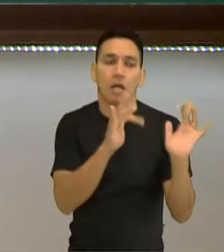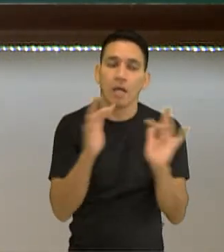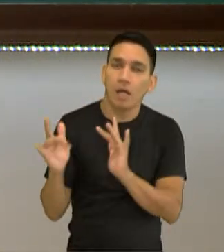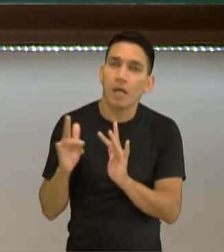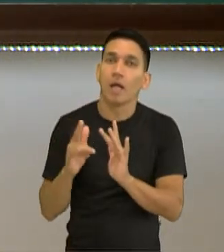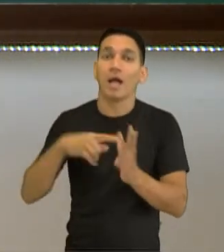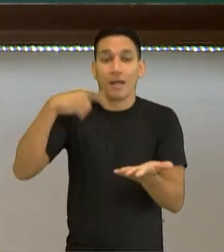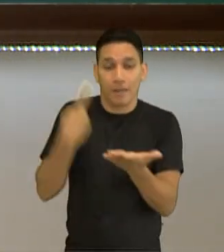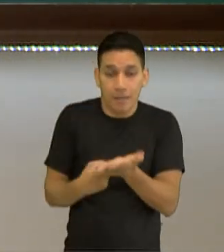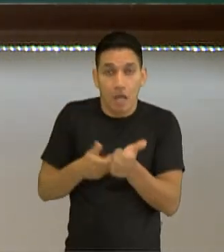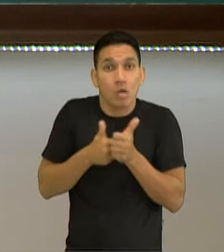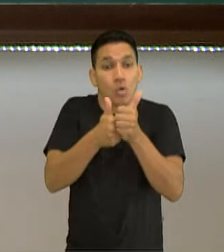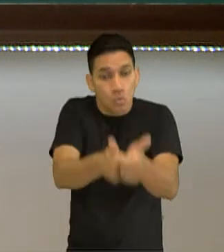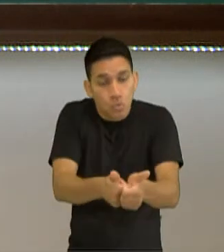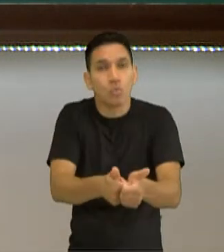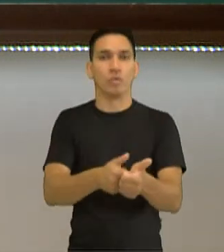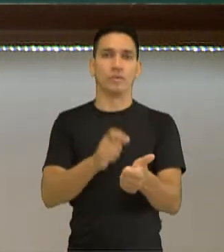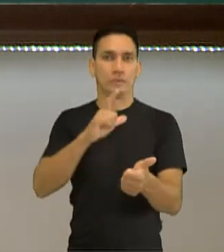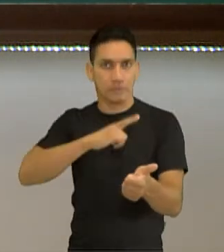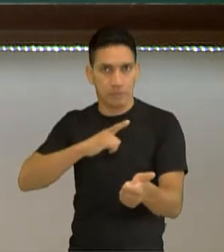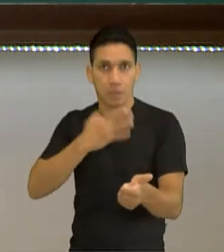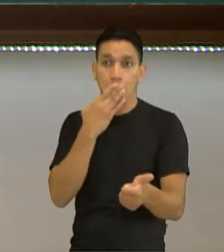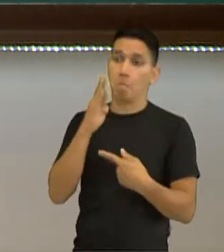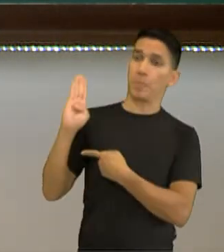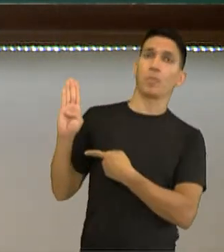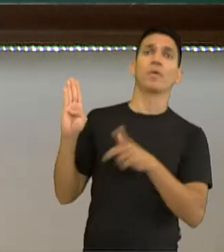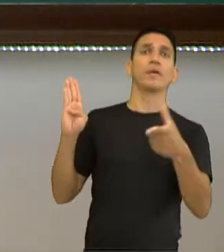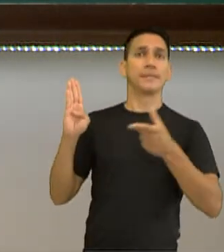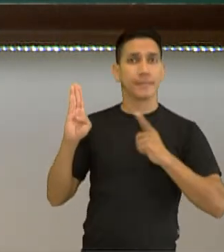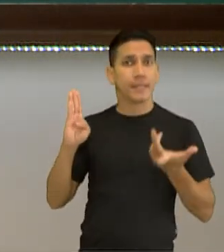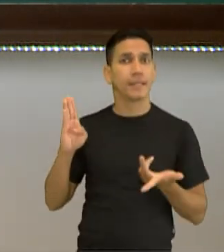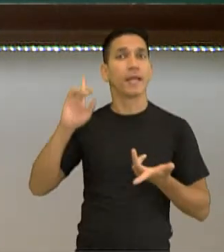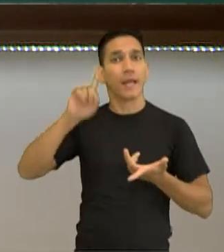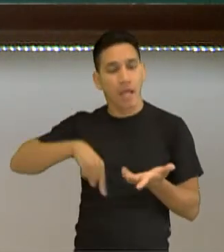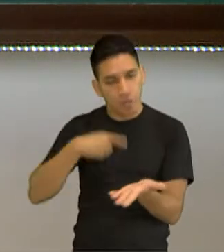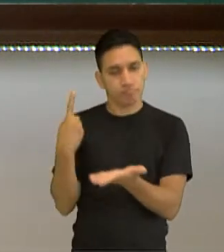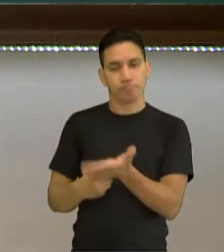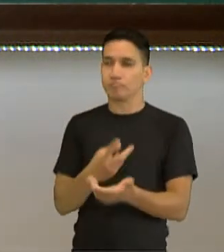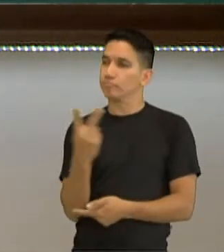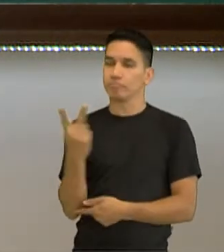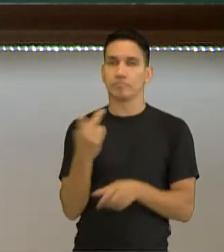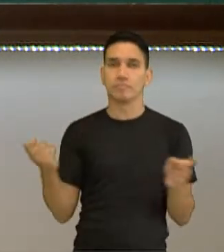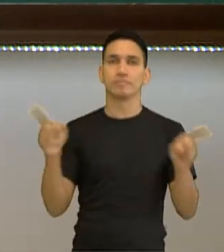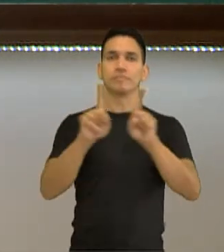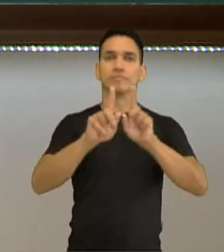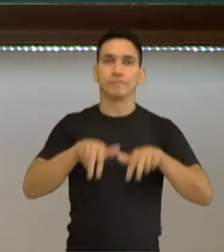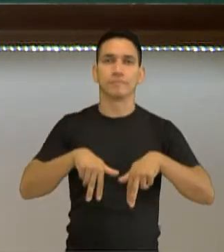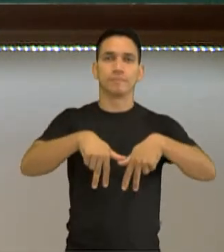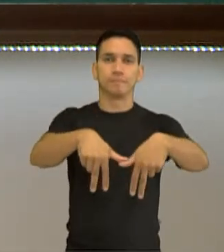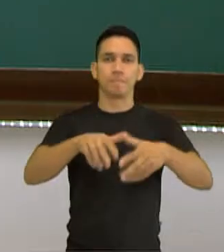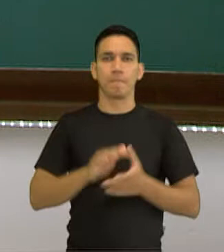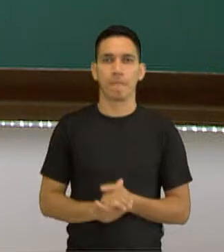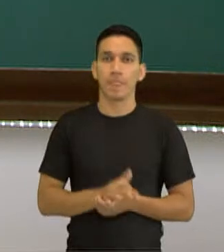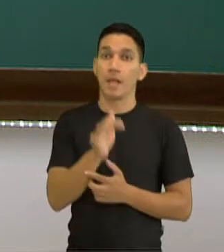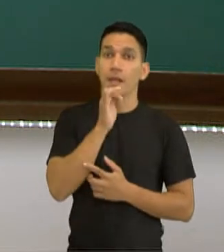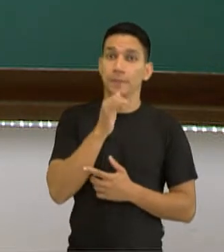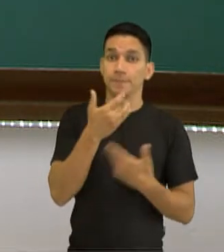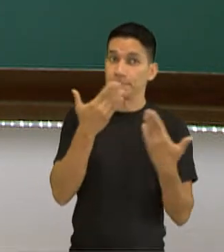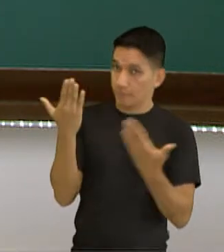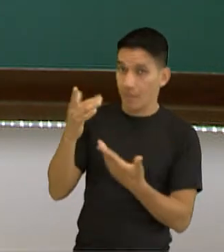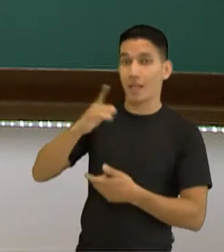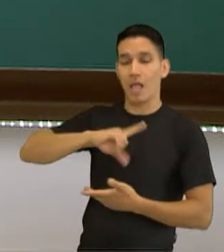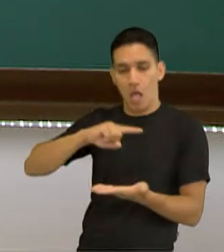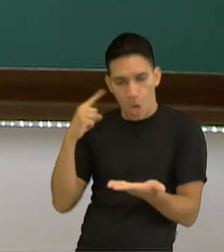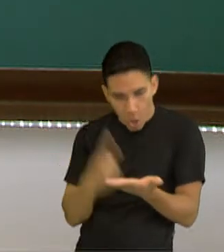prometeu. O acordo que você fez com aquela outra pessoa. Dessa maneira, compromisso,